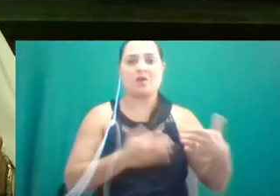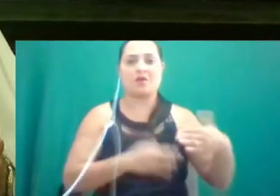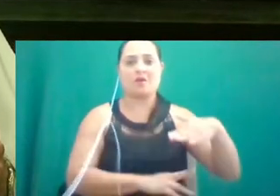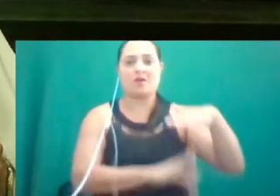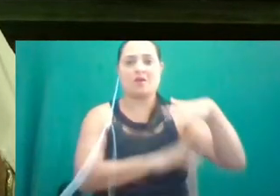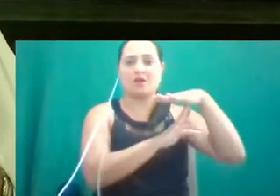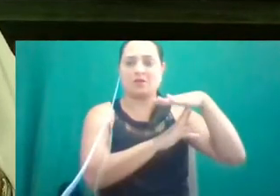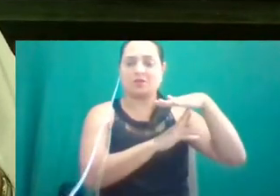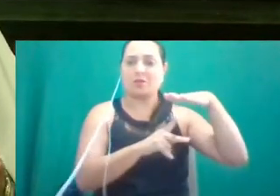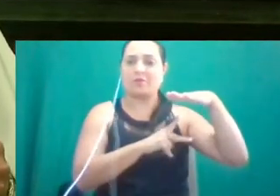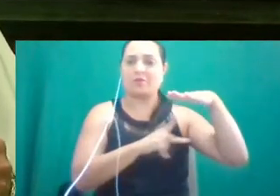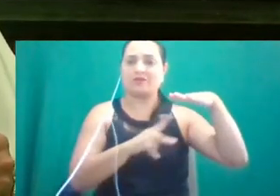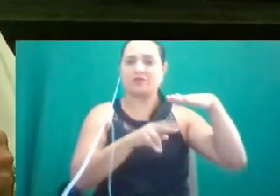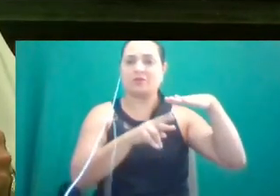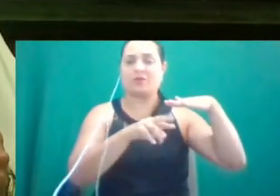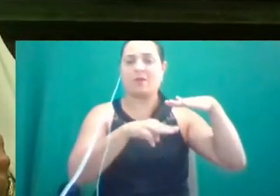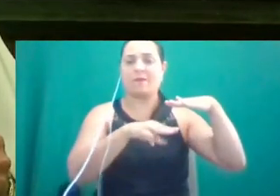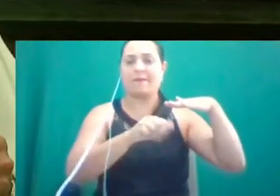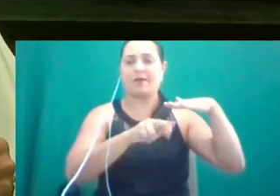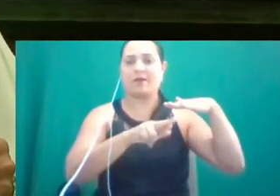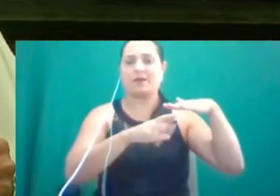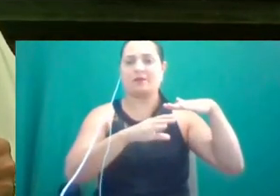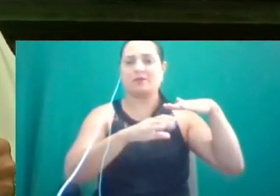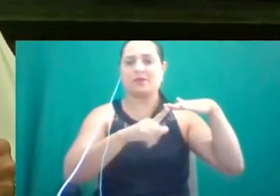estatutárias, concedo-vos o grau de